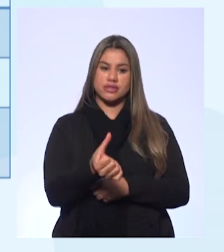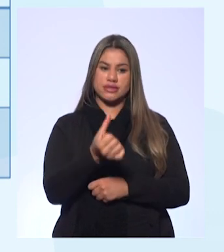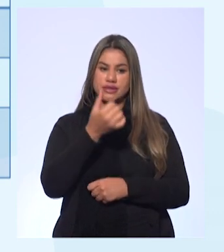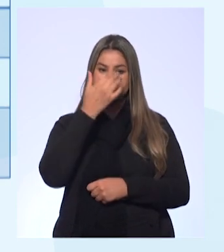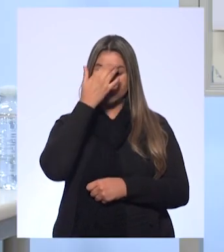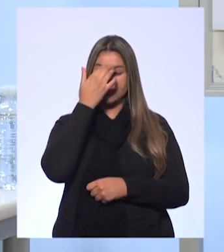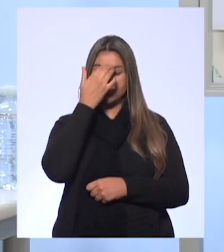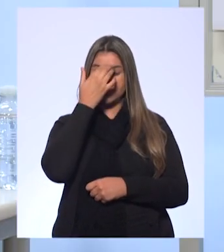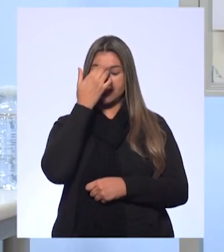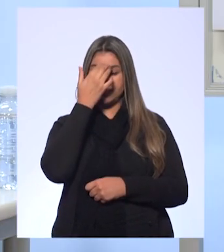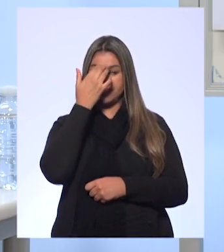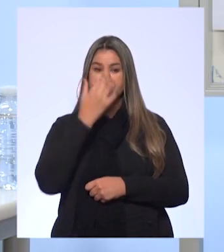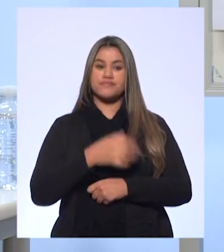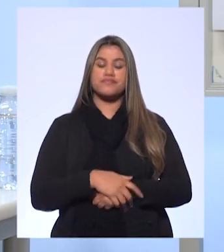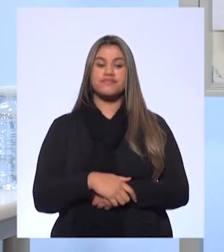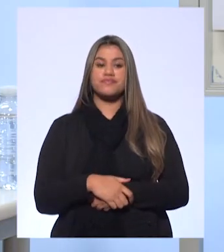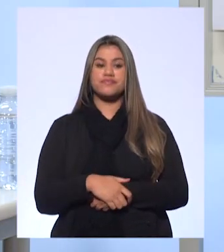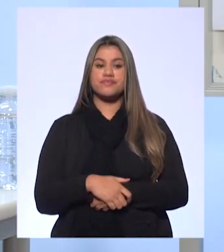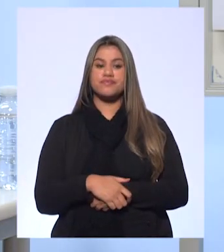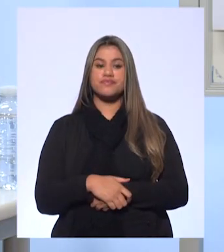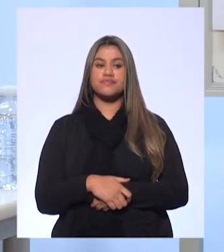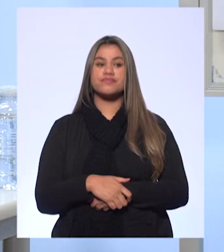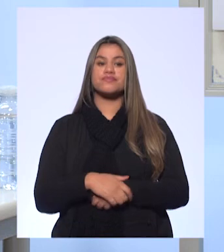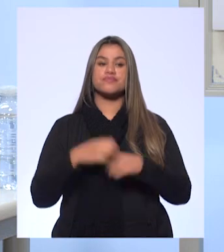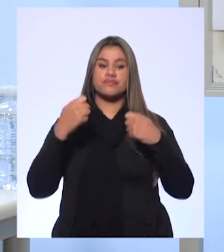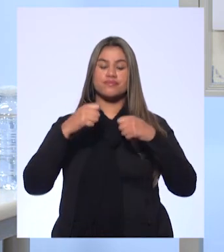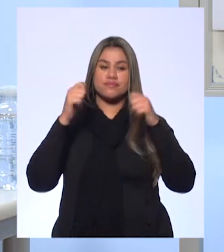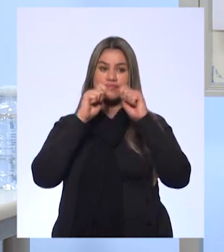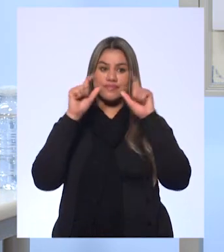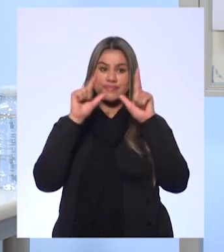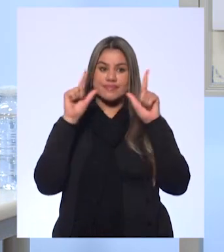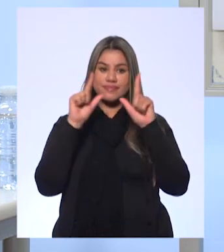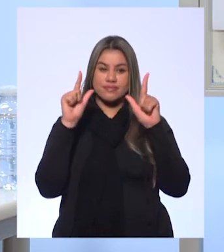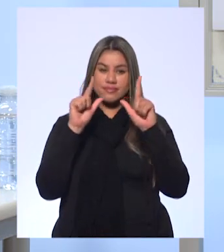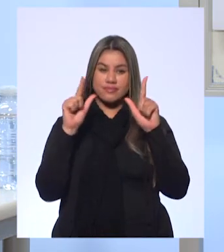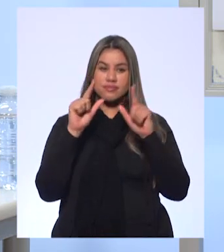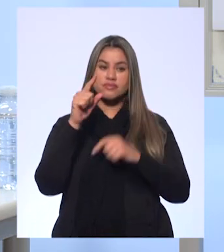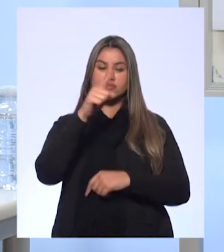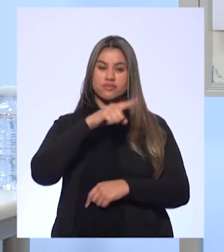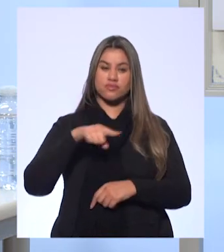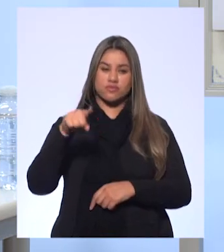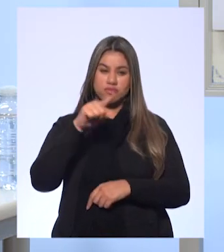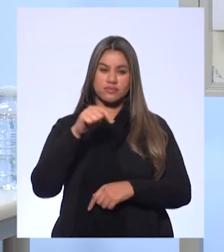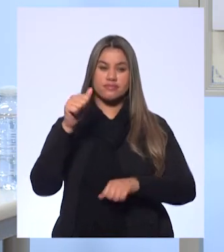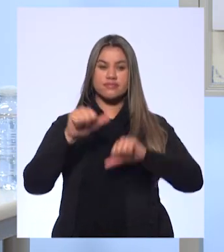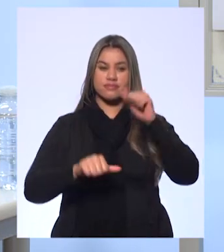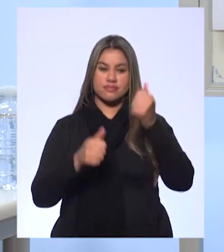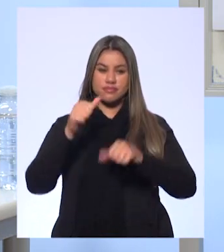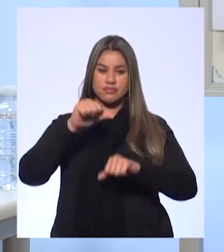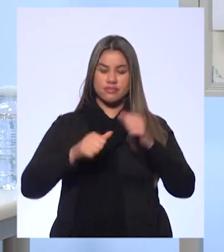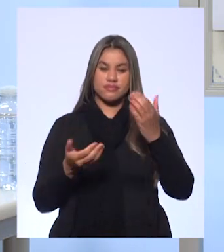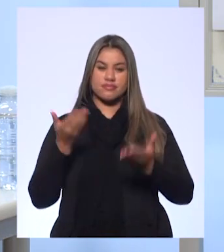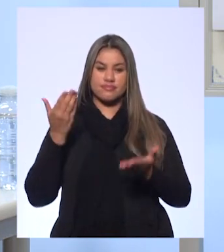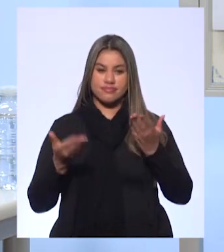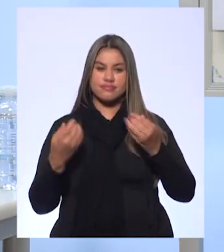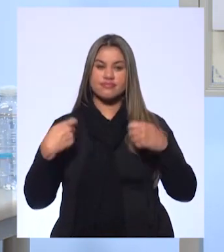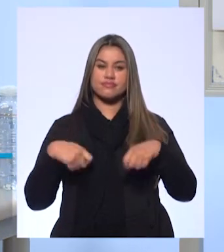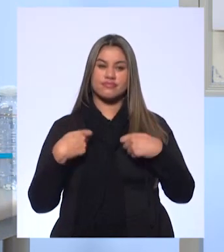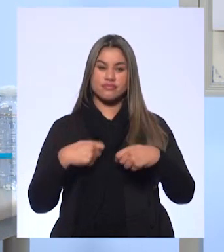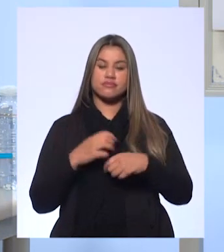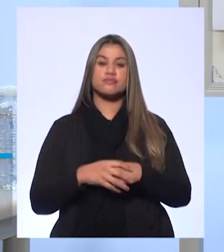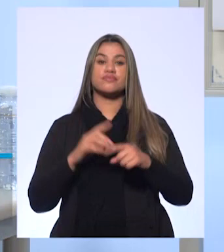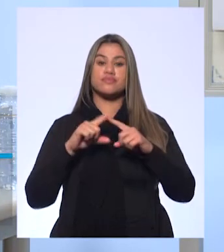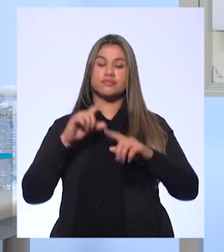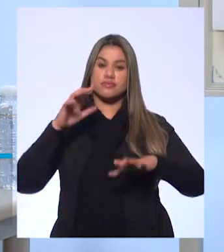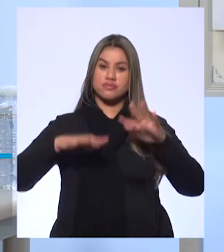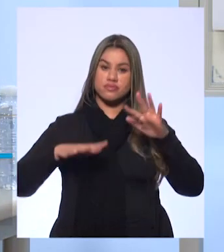ok? Então, eu tenho que tomar atenção. Por isso que é interessante, quando você for fazer uma reação química, ela está balanceada. Porque, lembra, se